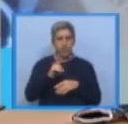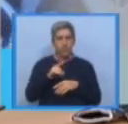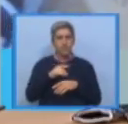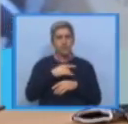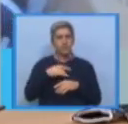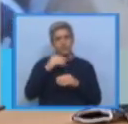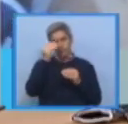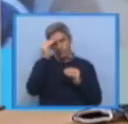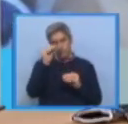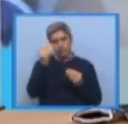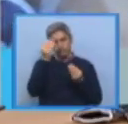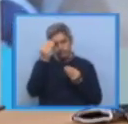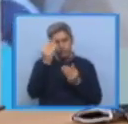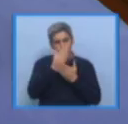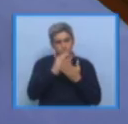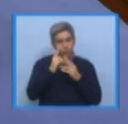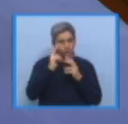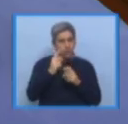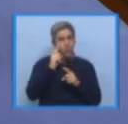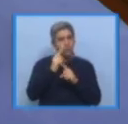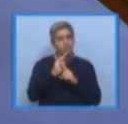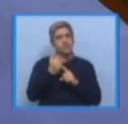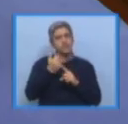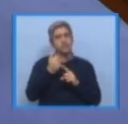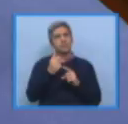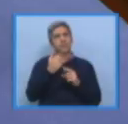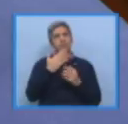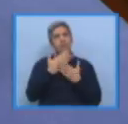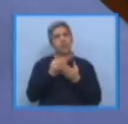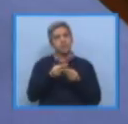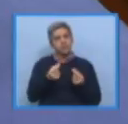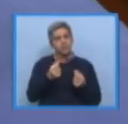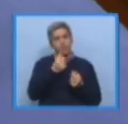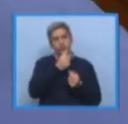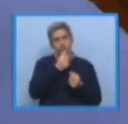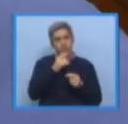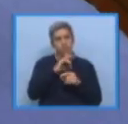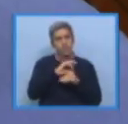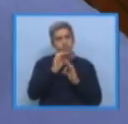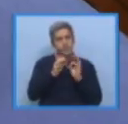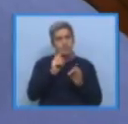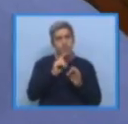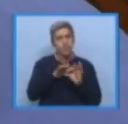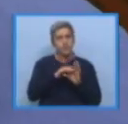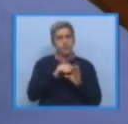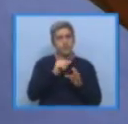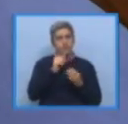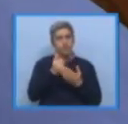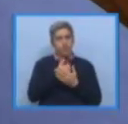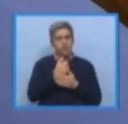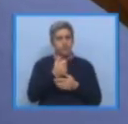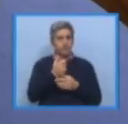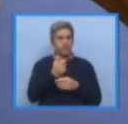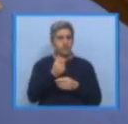é ensinado, é treinado, estuda, acima de tudo, para aliviar o sofrimento e para tratar das doenças, e não para participar em atos como é